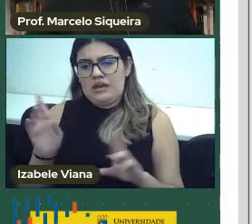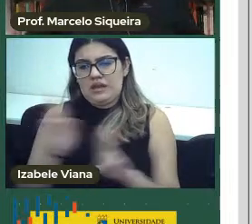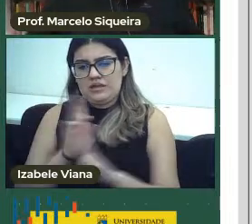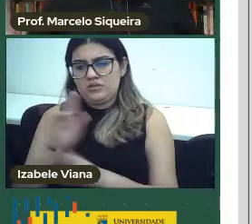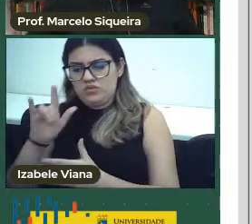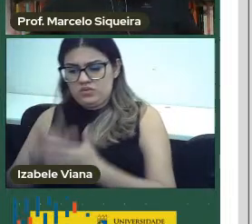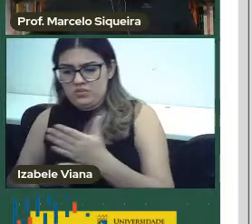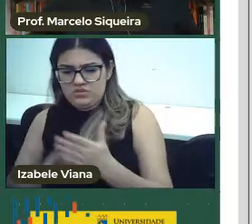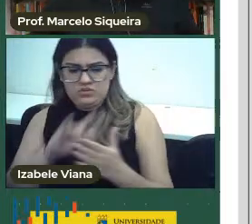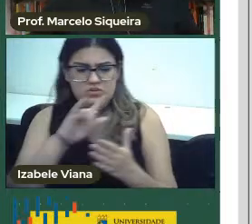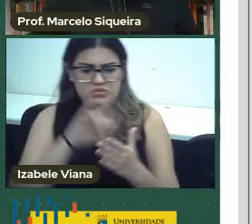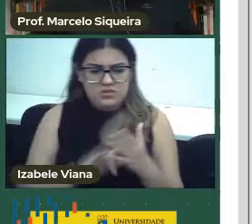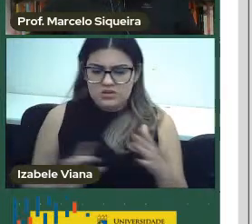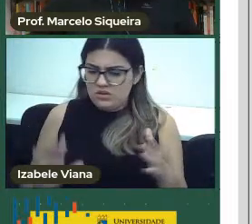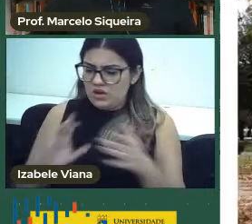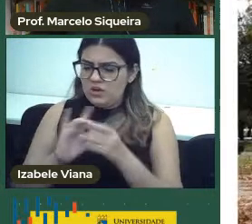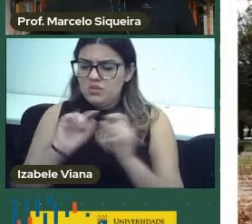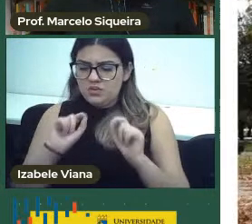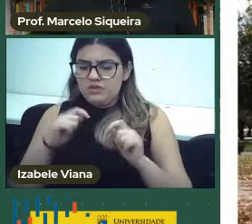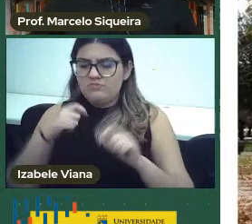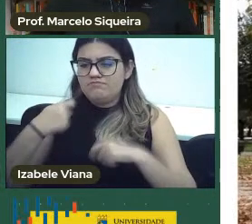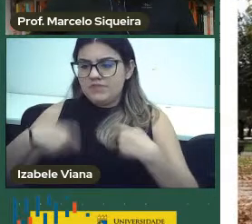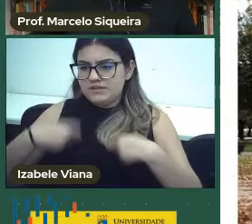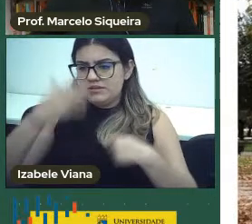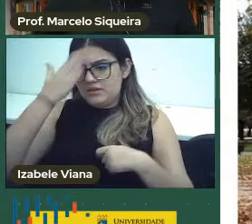documento e assim por diante.